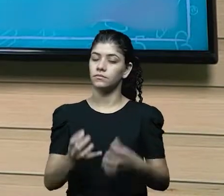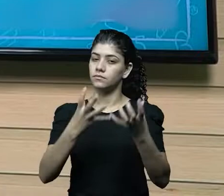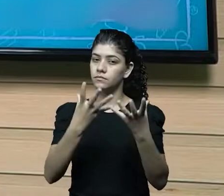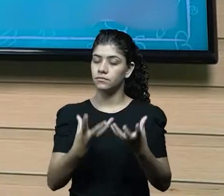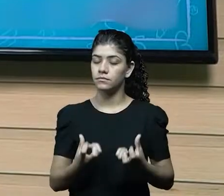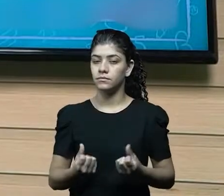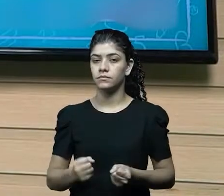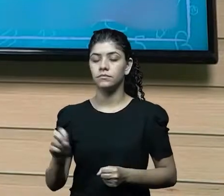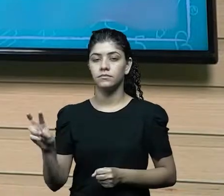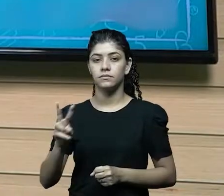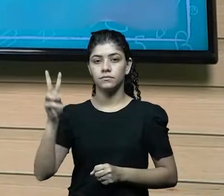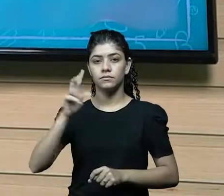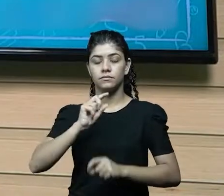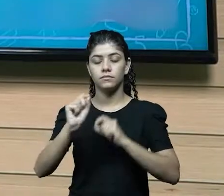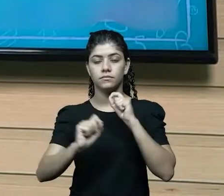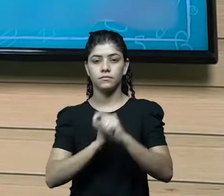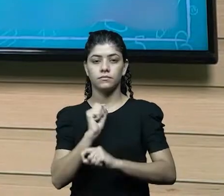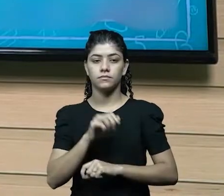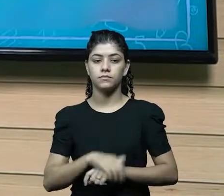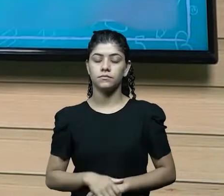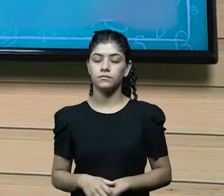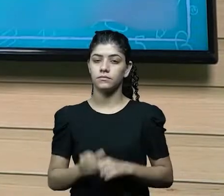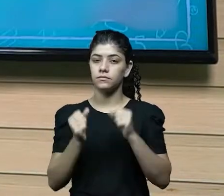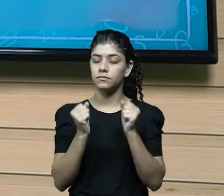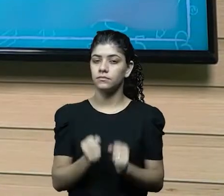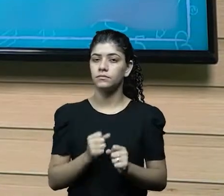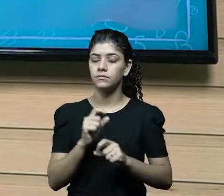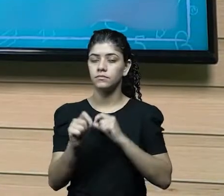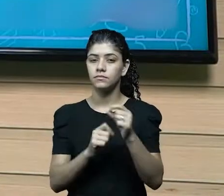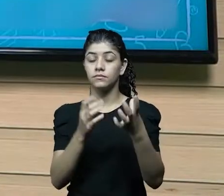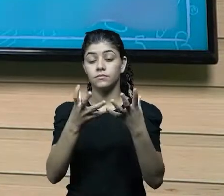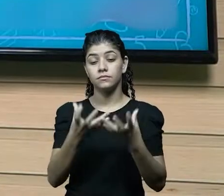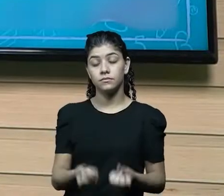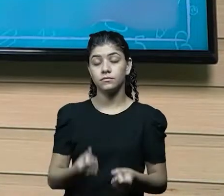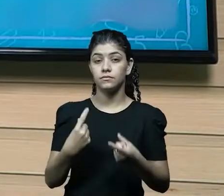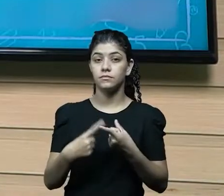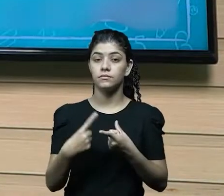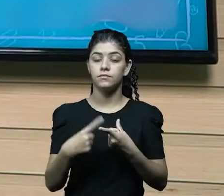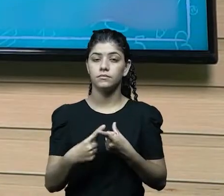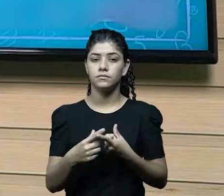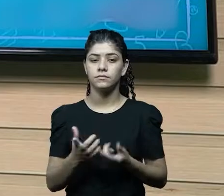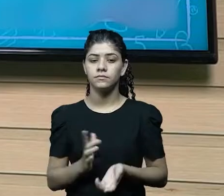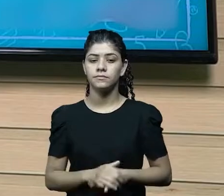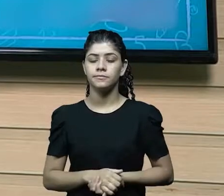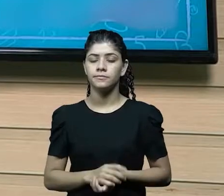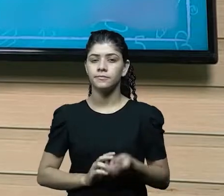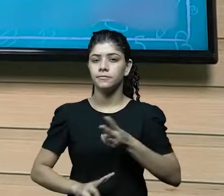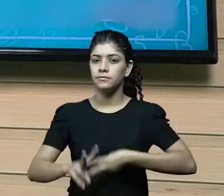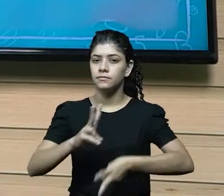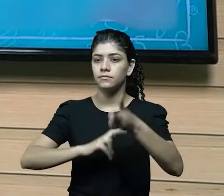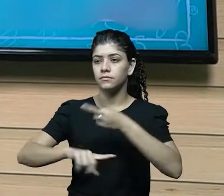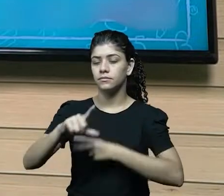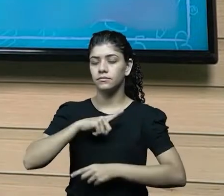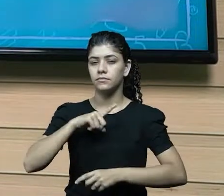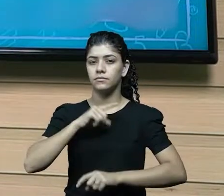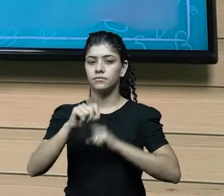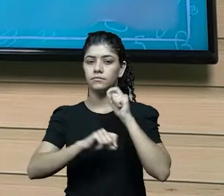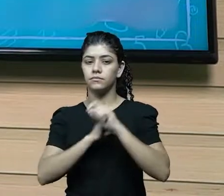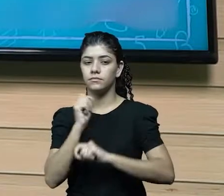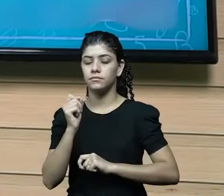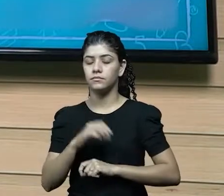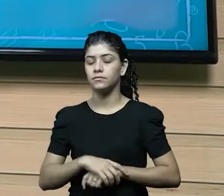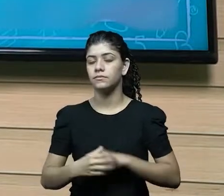tolerância. Esses valores, eles podem ser aceitáveis porque nem sempre haverá